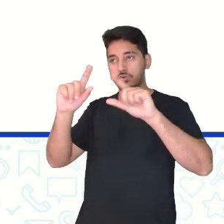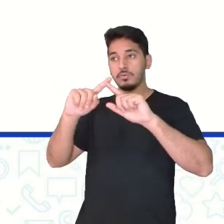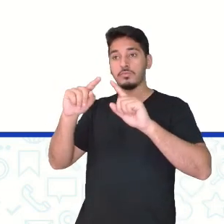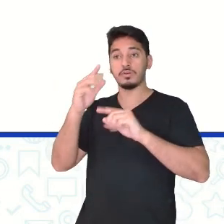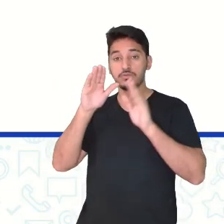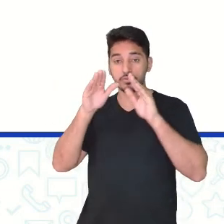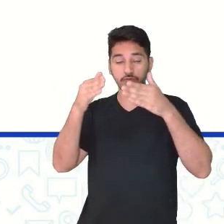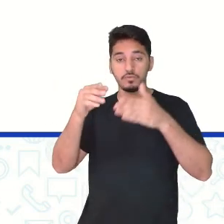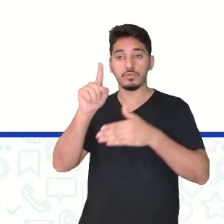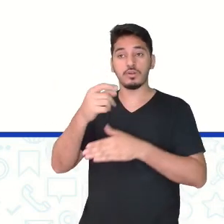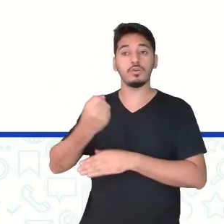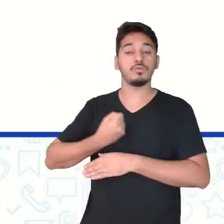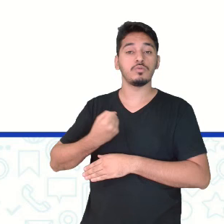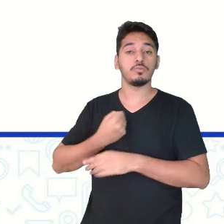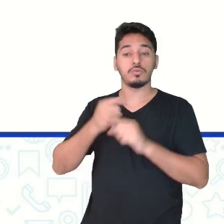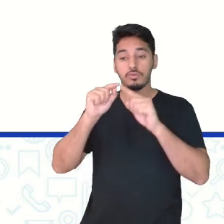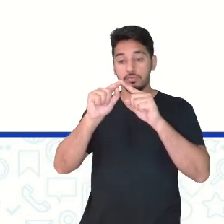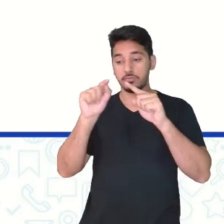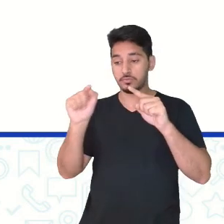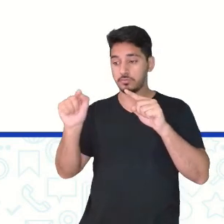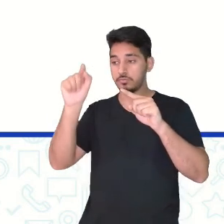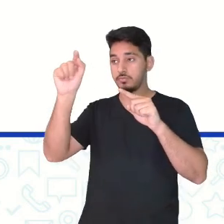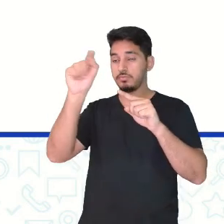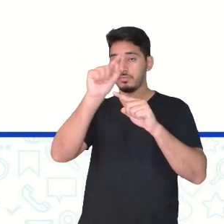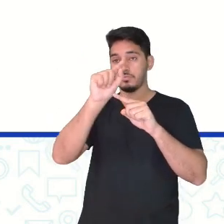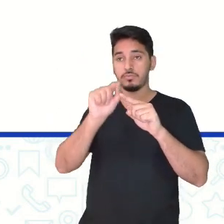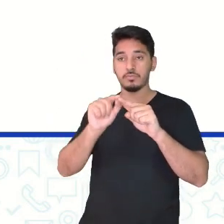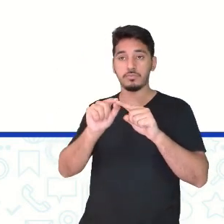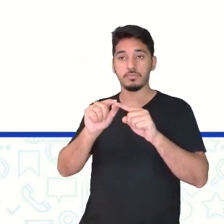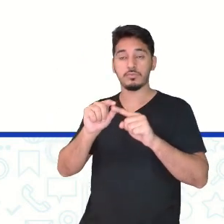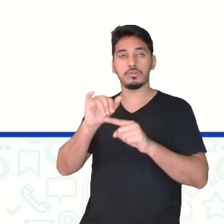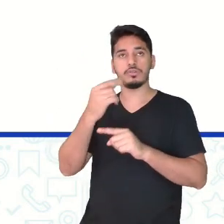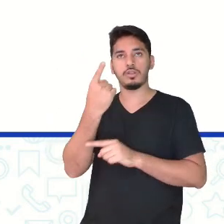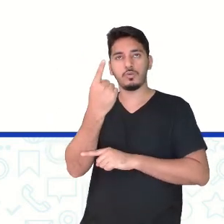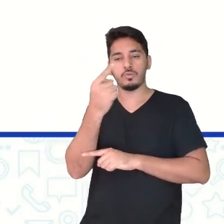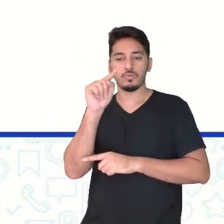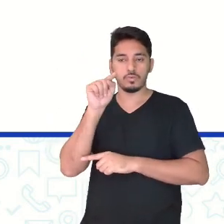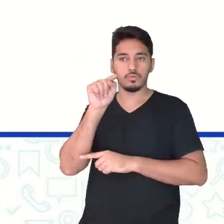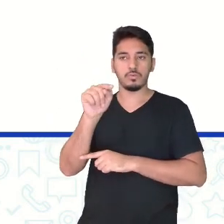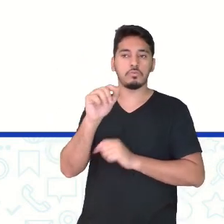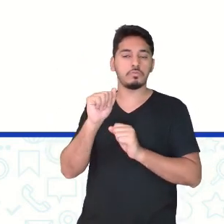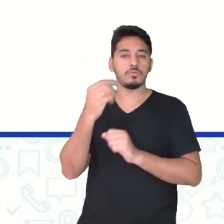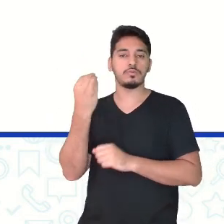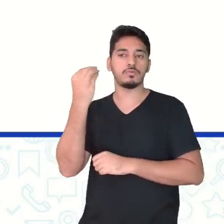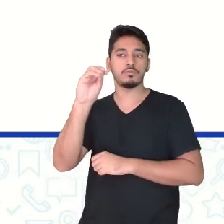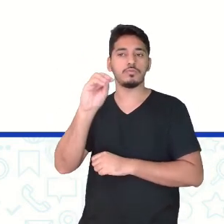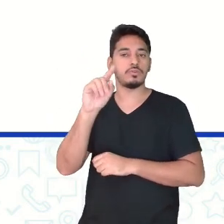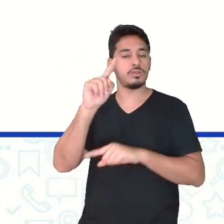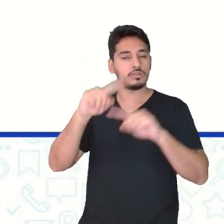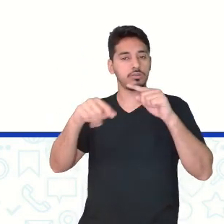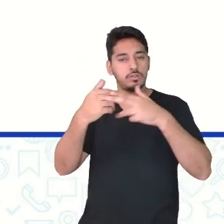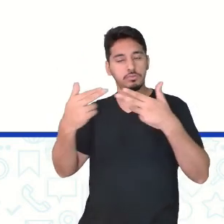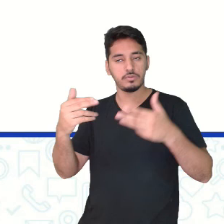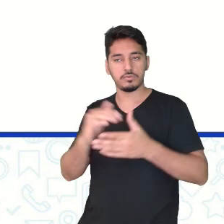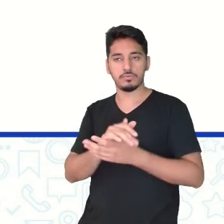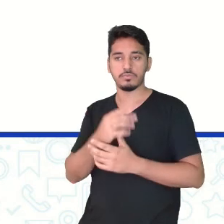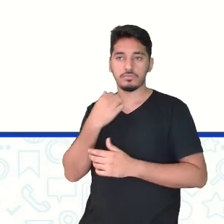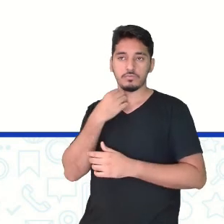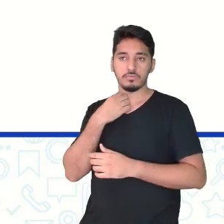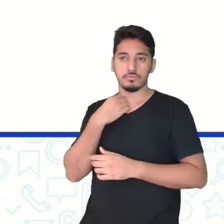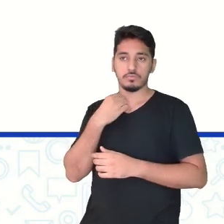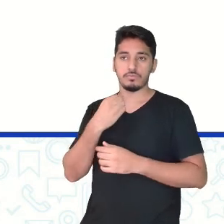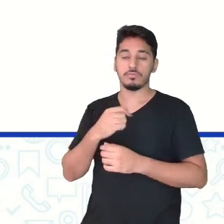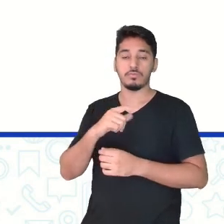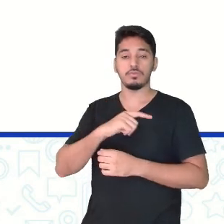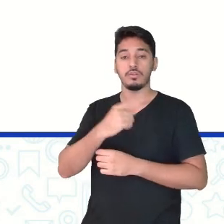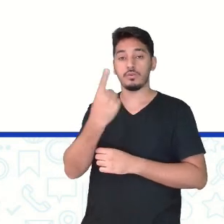o foco aí é o número de pontinhos que tem. Se o quadradinho só tem um pontinho, eu posso colocar esse elemento em si. Então, observa,